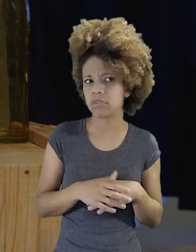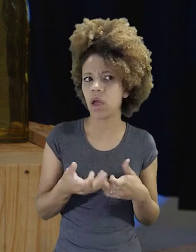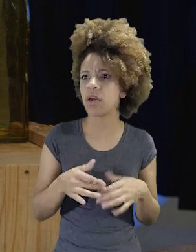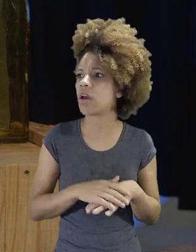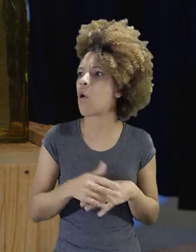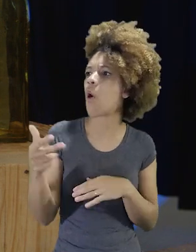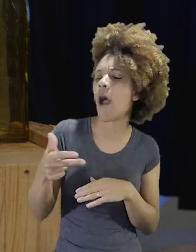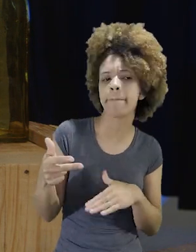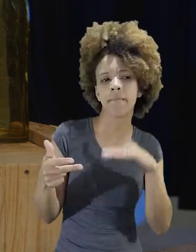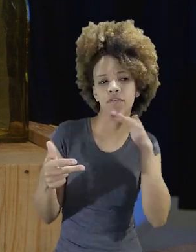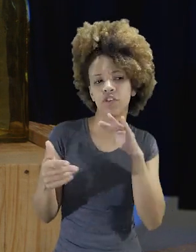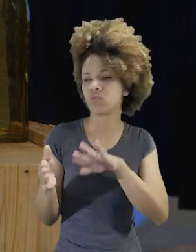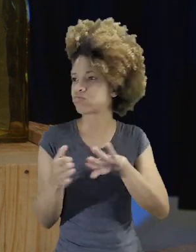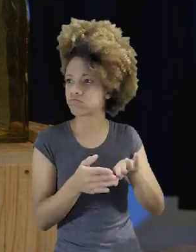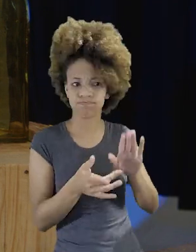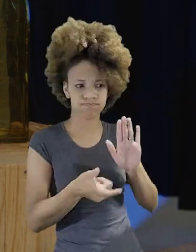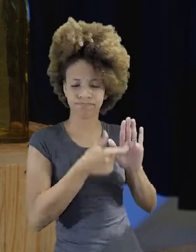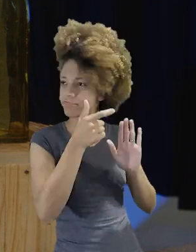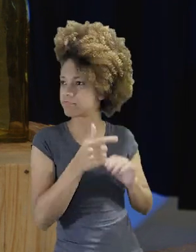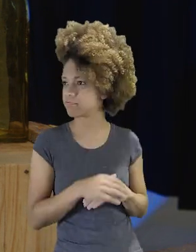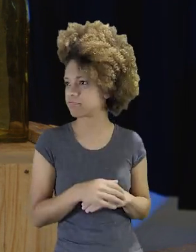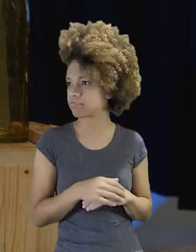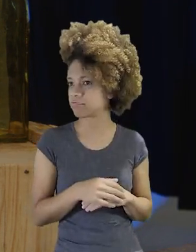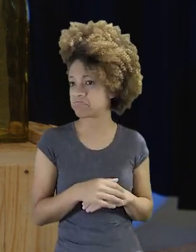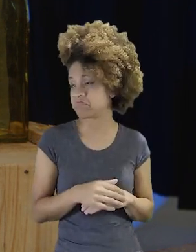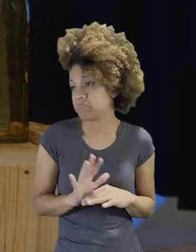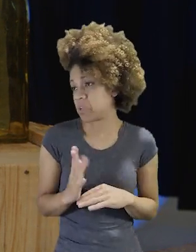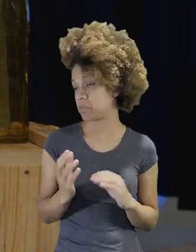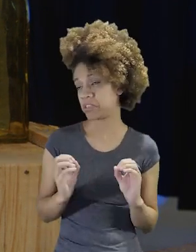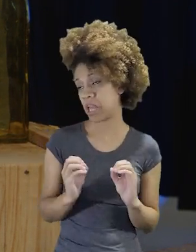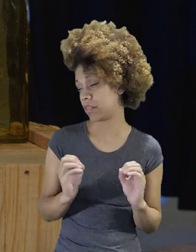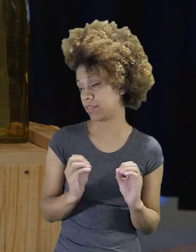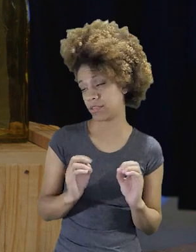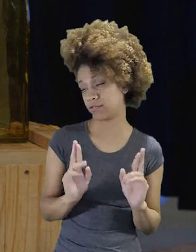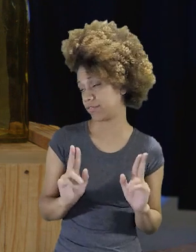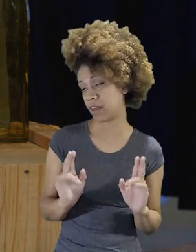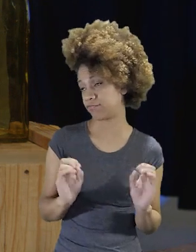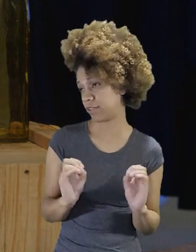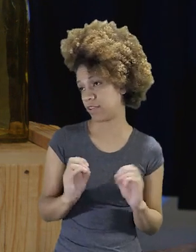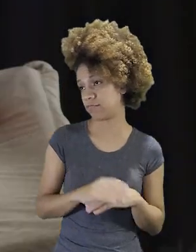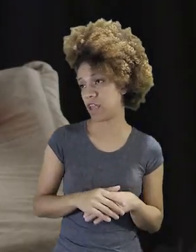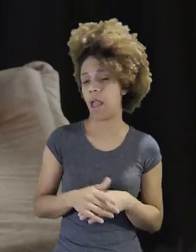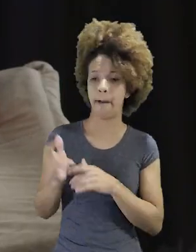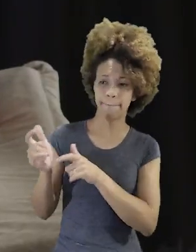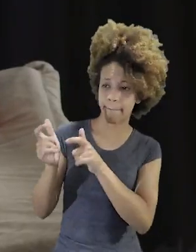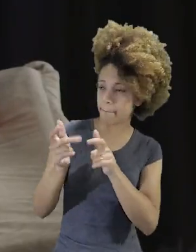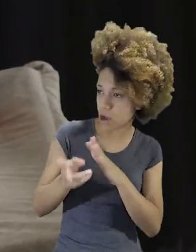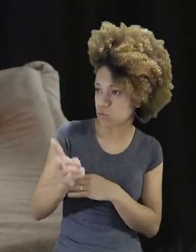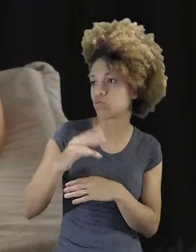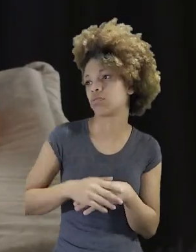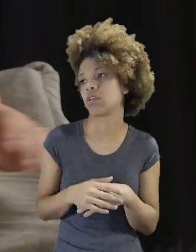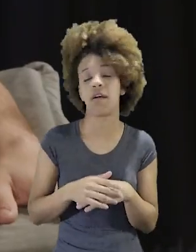aí eu ia botar tá ligado rap o funk do standy bye bum não ia acontecer não ia acontecer nada de diferente